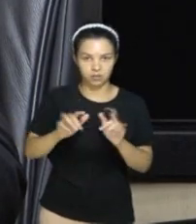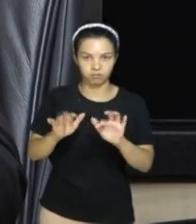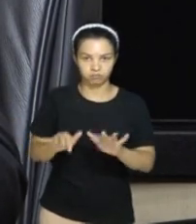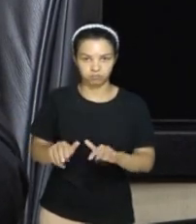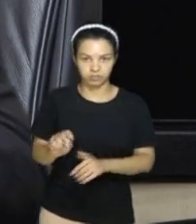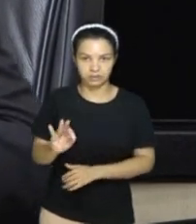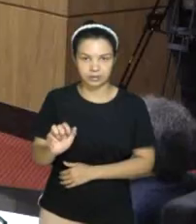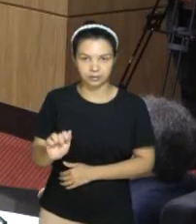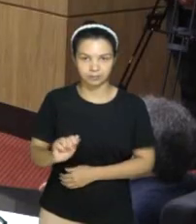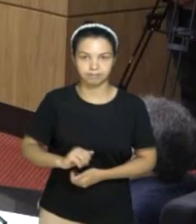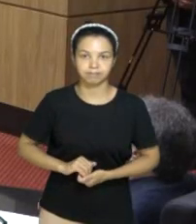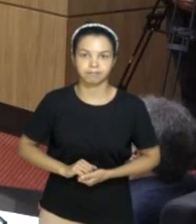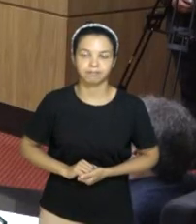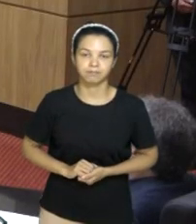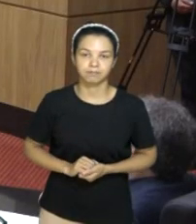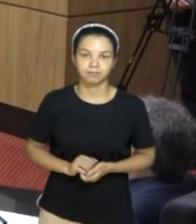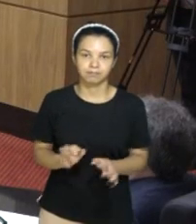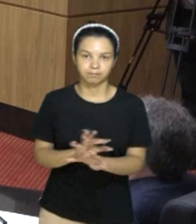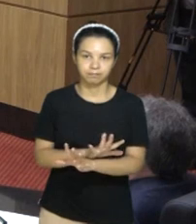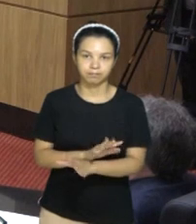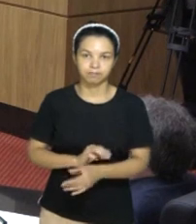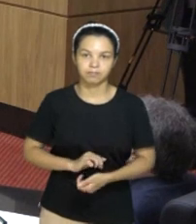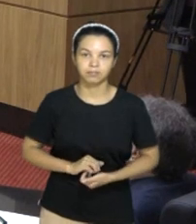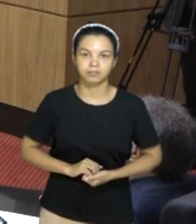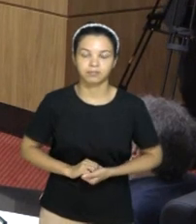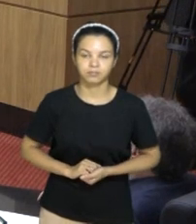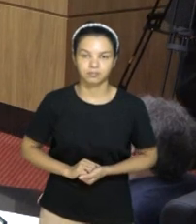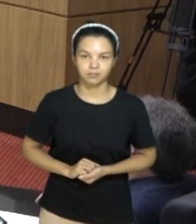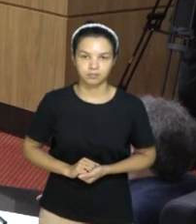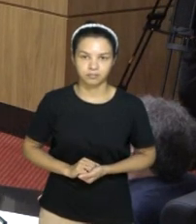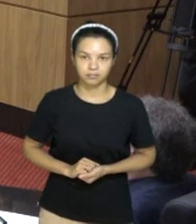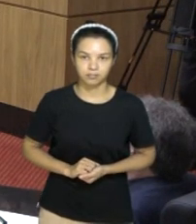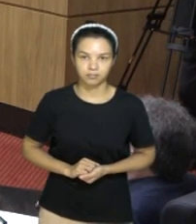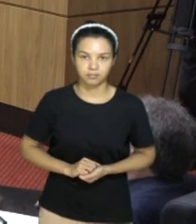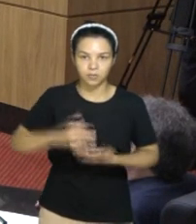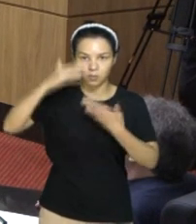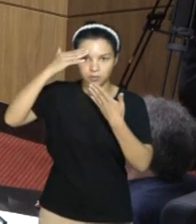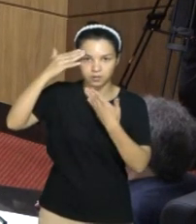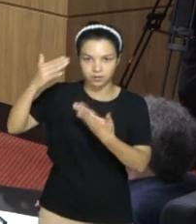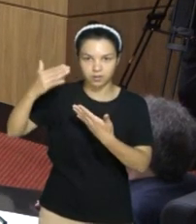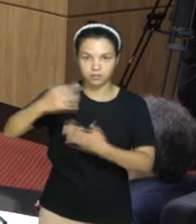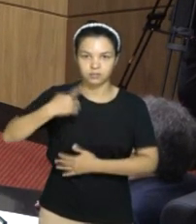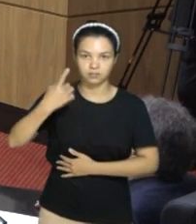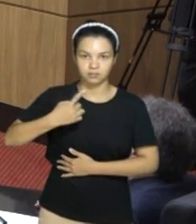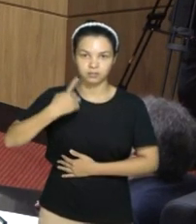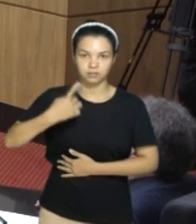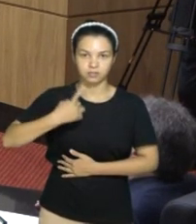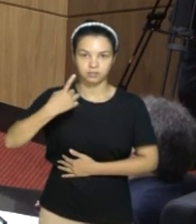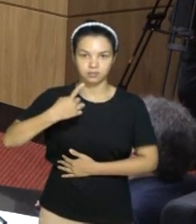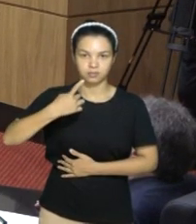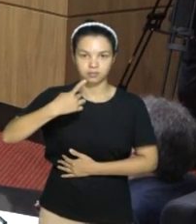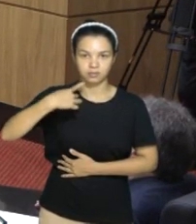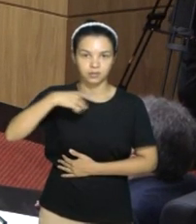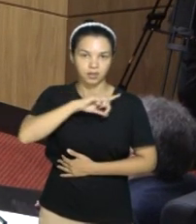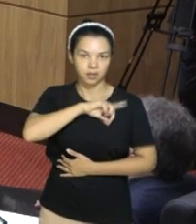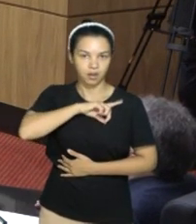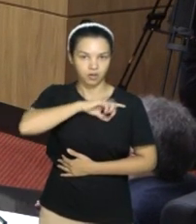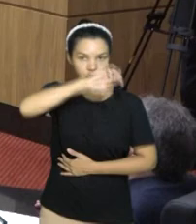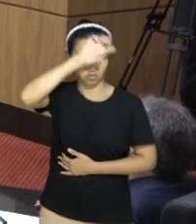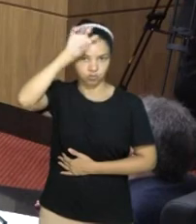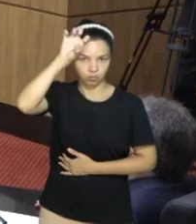apresentar o senhor presidente Obrigado Deputado egítimo